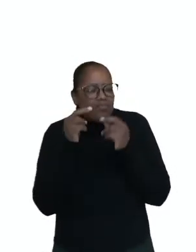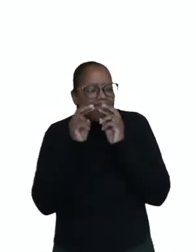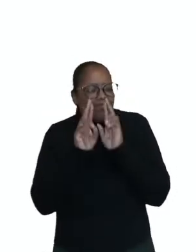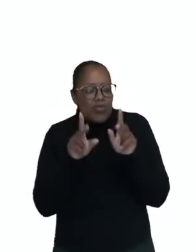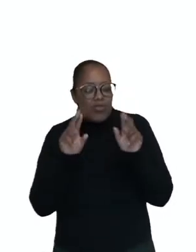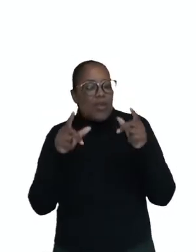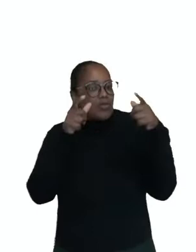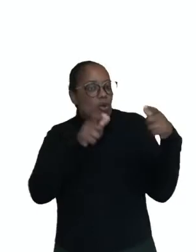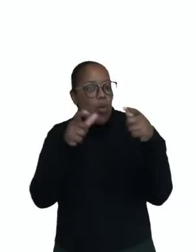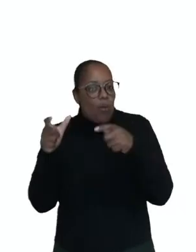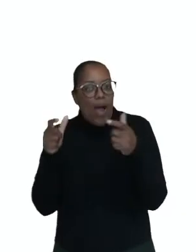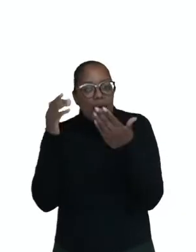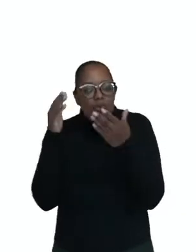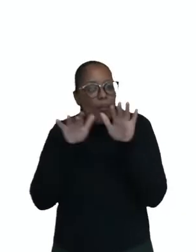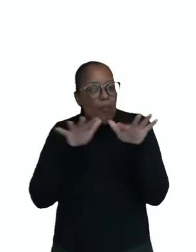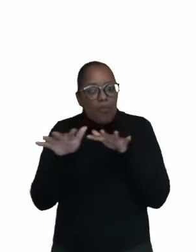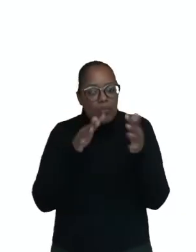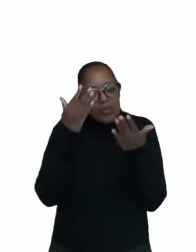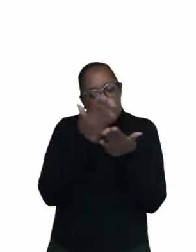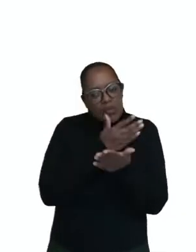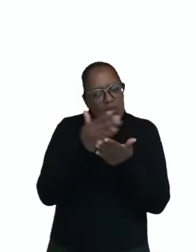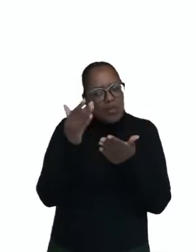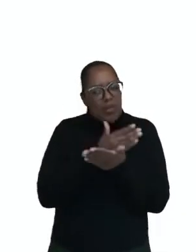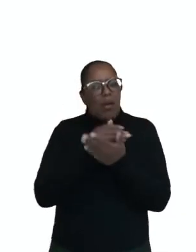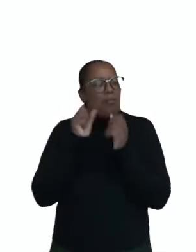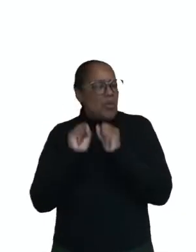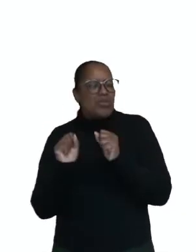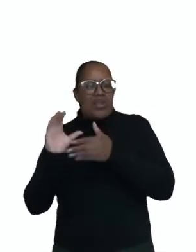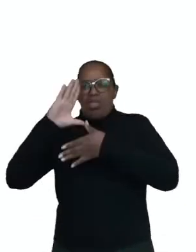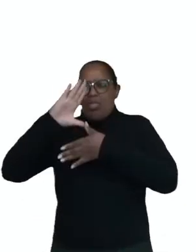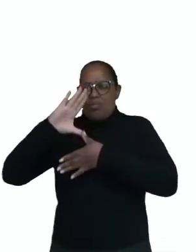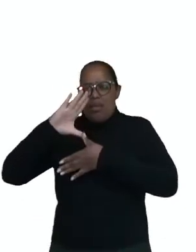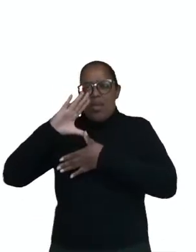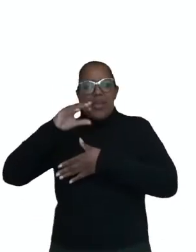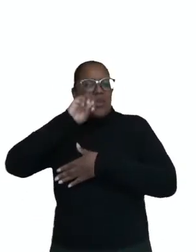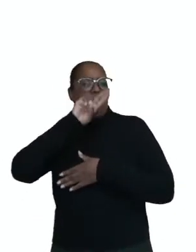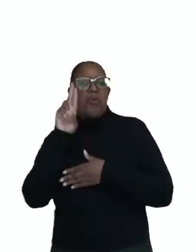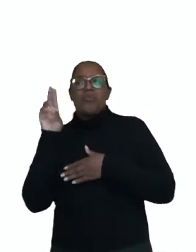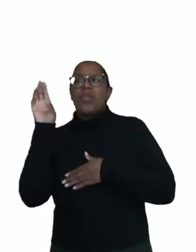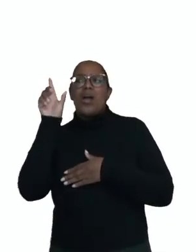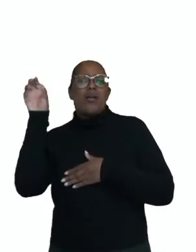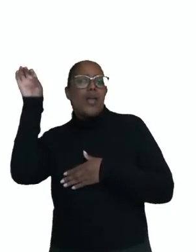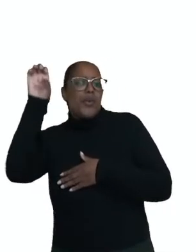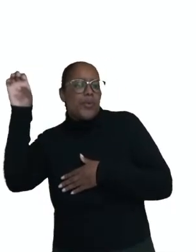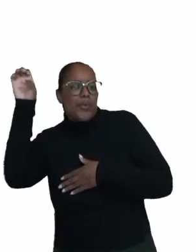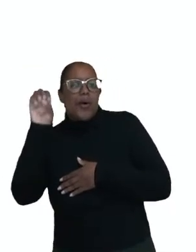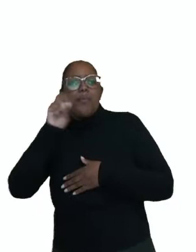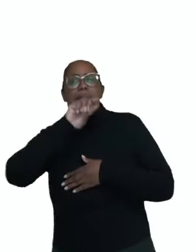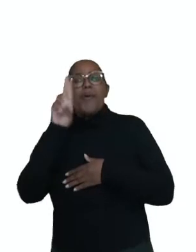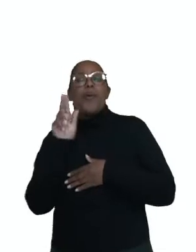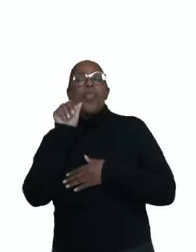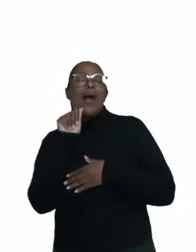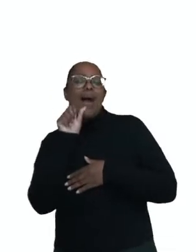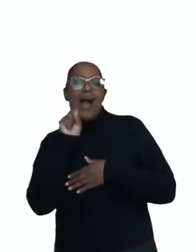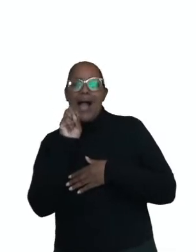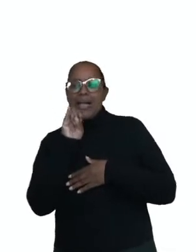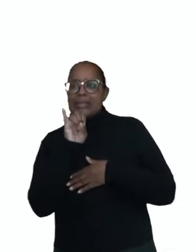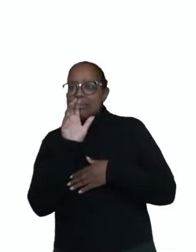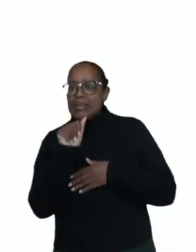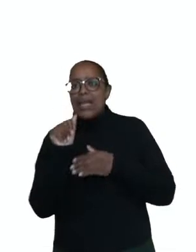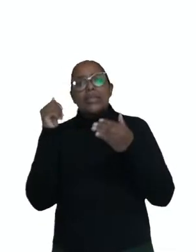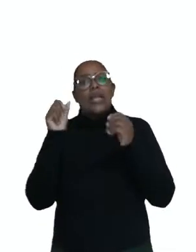movimentações separatistas. Sejam eles na América, na Europa ou na Ásia, existem esses movimentos que lutam